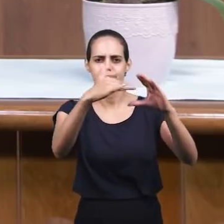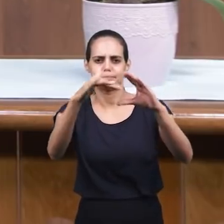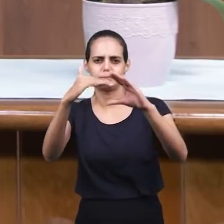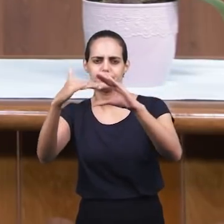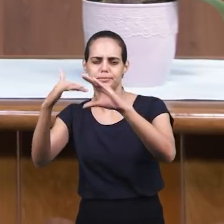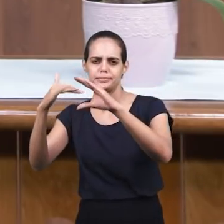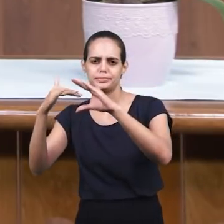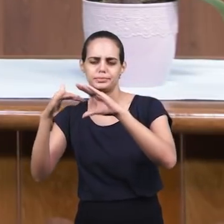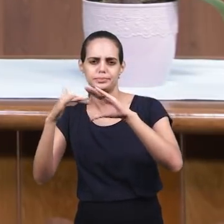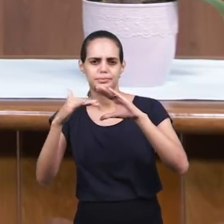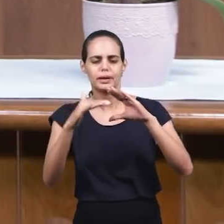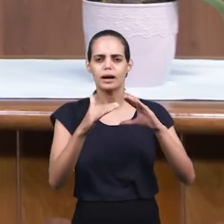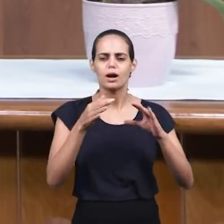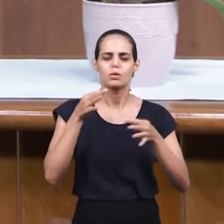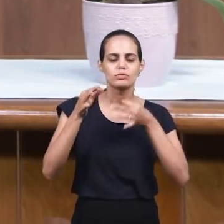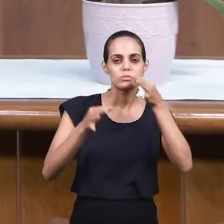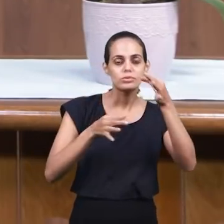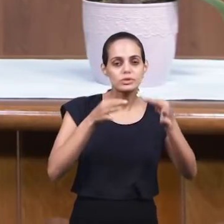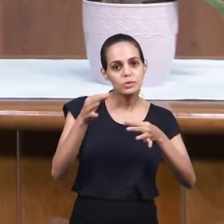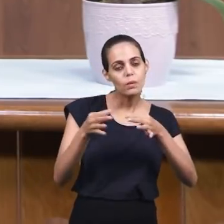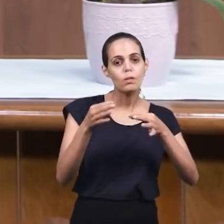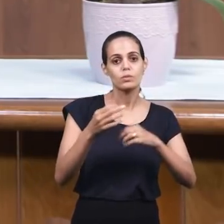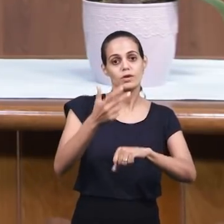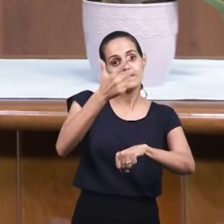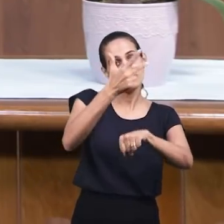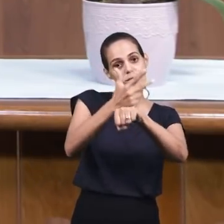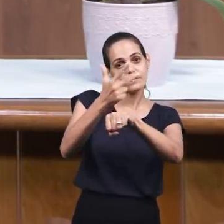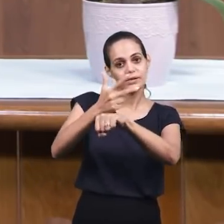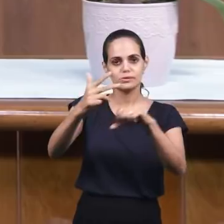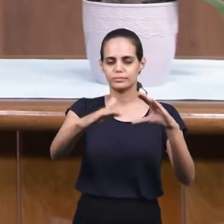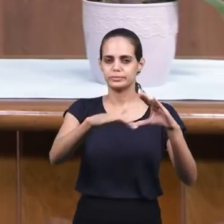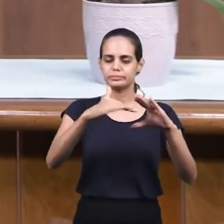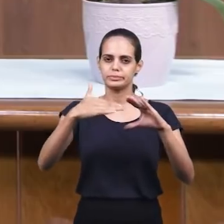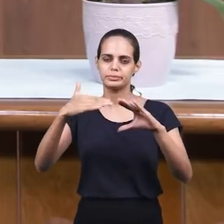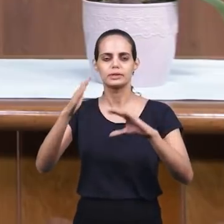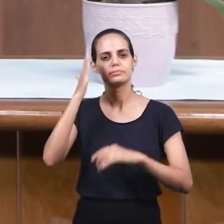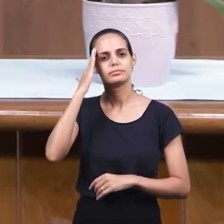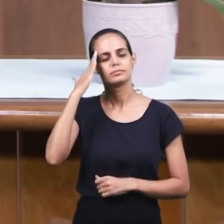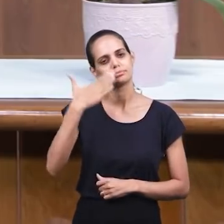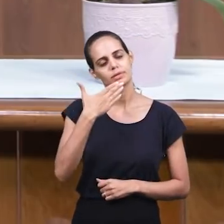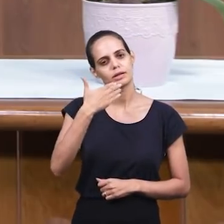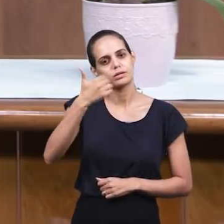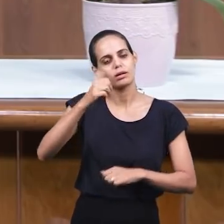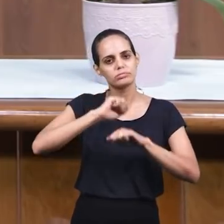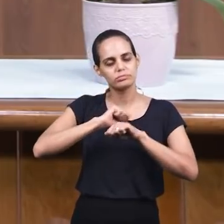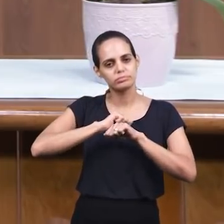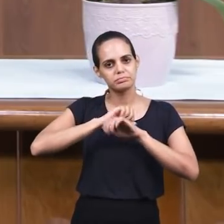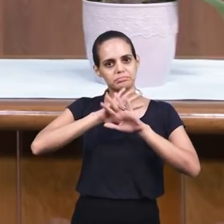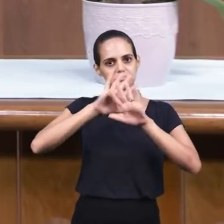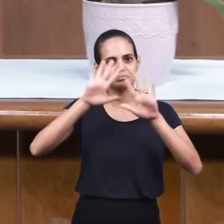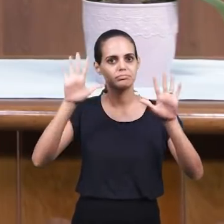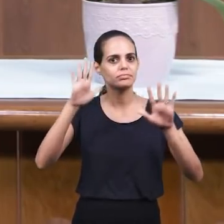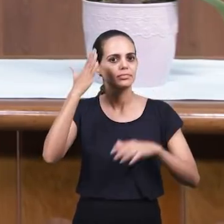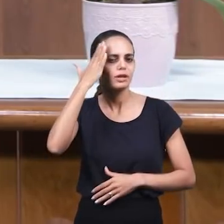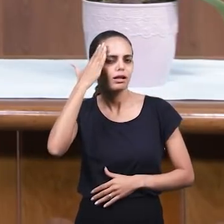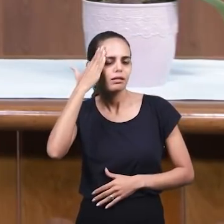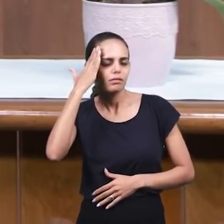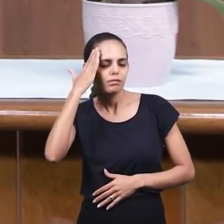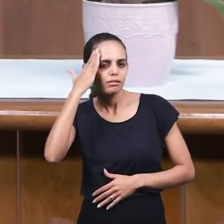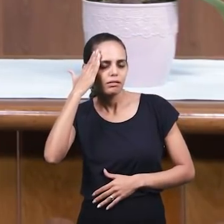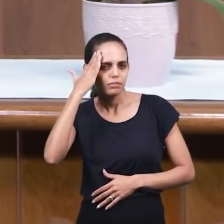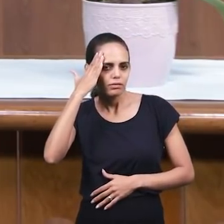suas contribuições na forma de vídeos, para que nós possamos compreender melhor, ampliar o nosso entendimento acerca daquilo